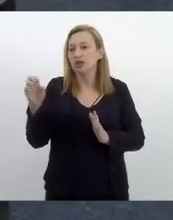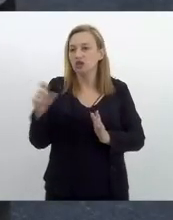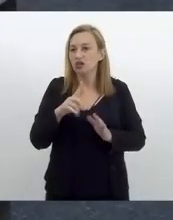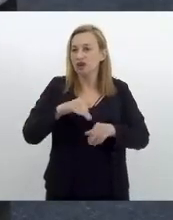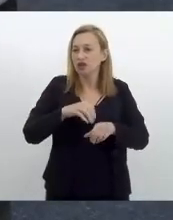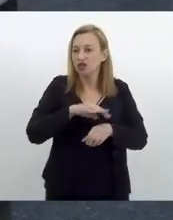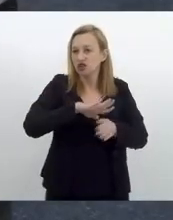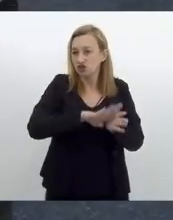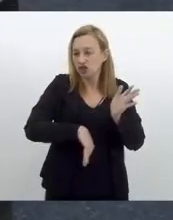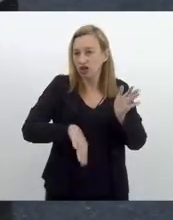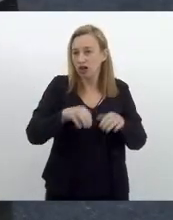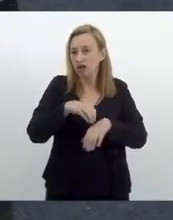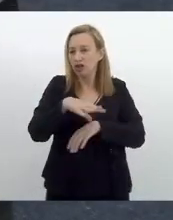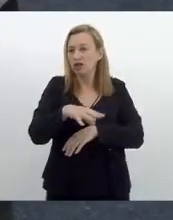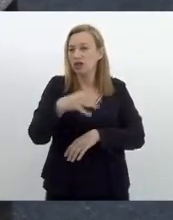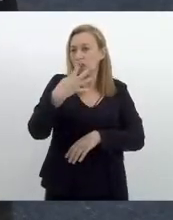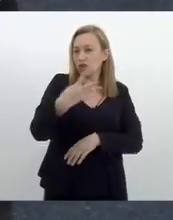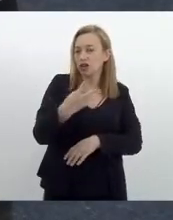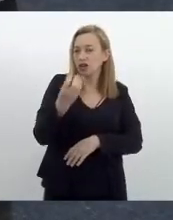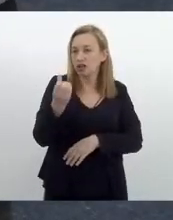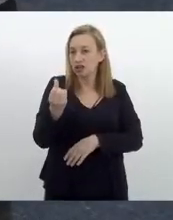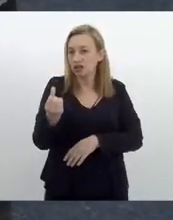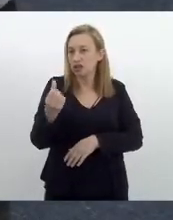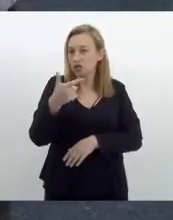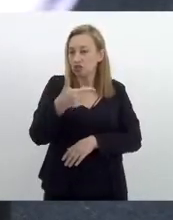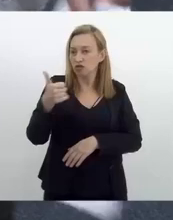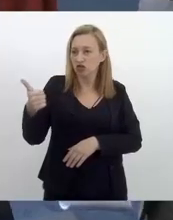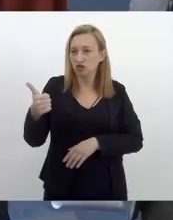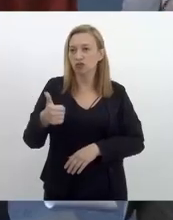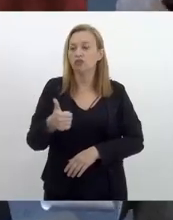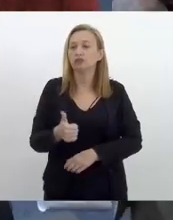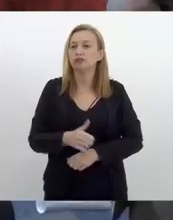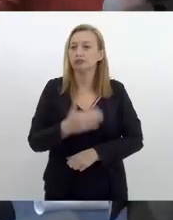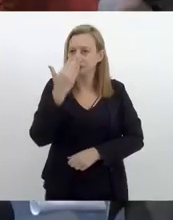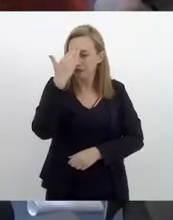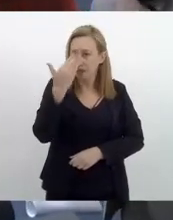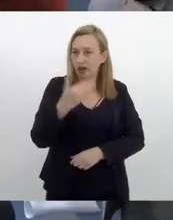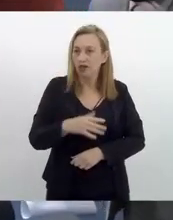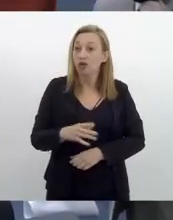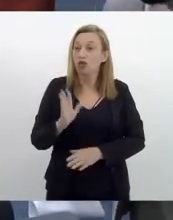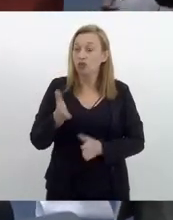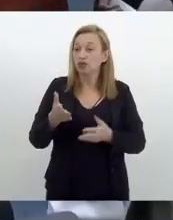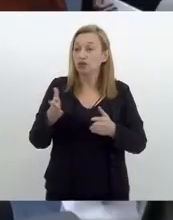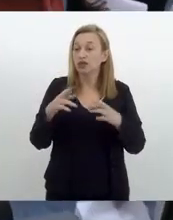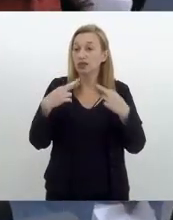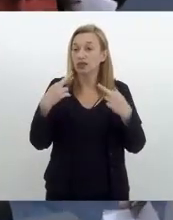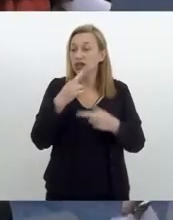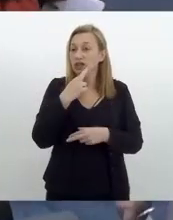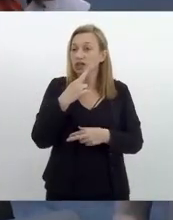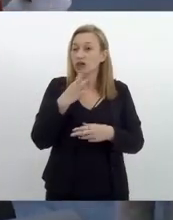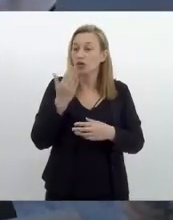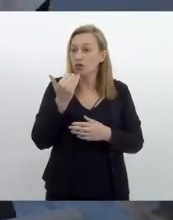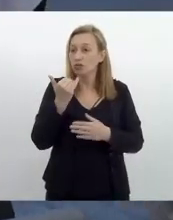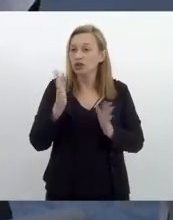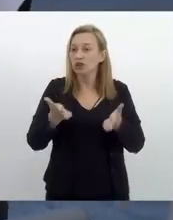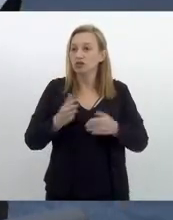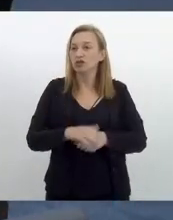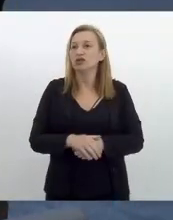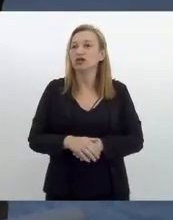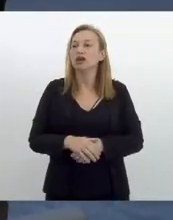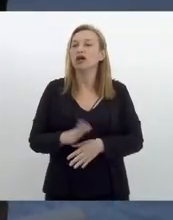ao 46 de 2021. Vamos... Vai ter até almoço hoje, hein? Vamos ao triênio.